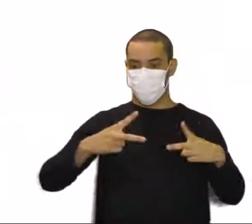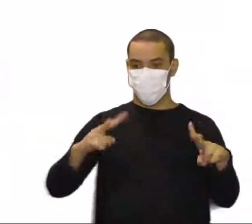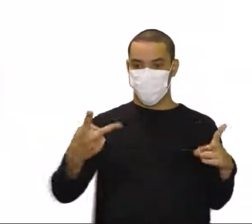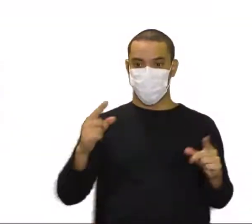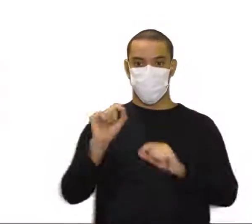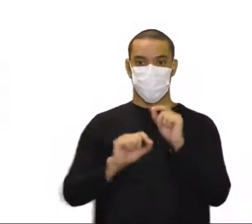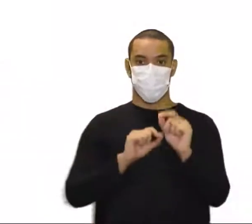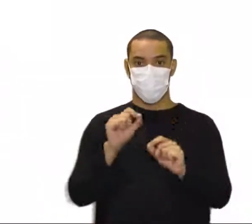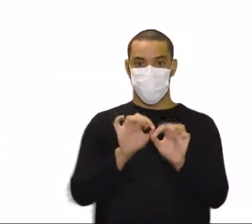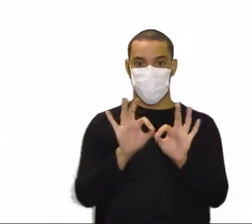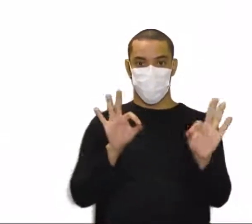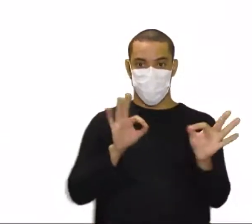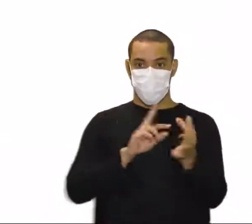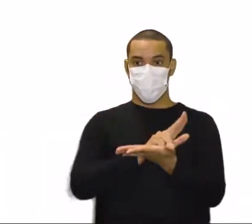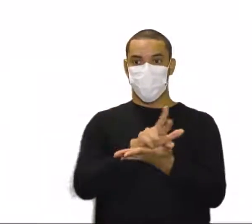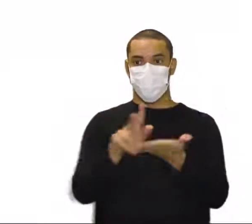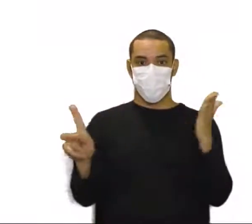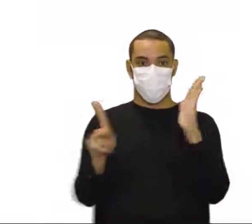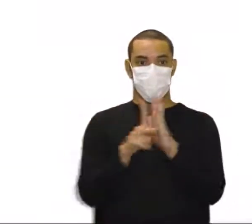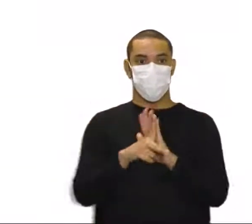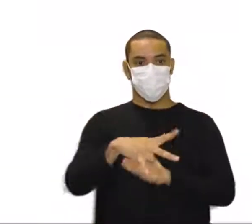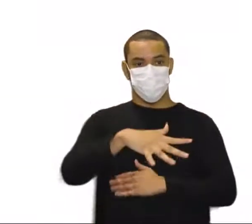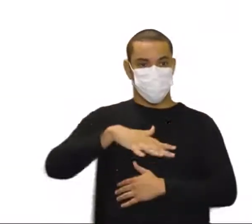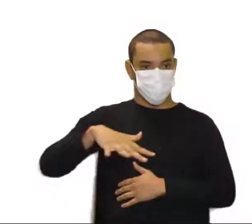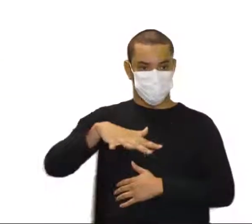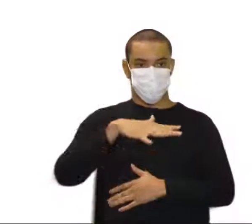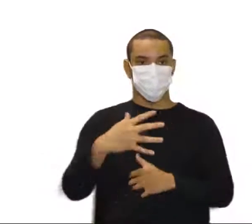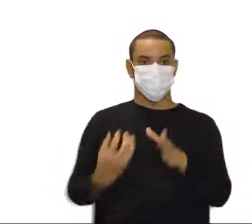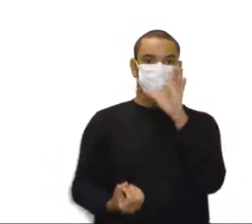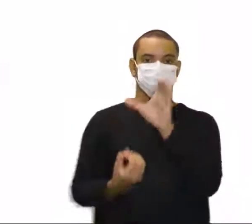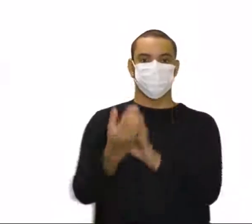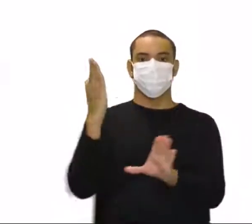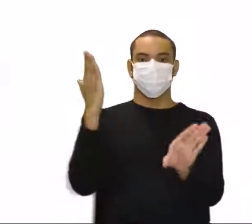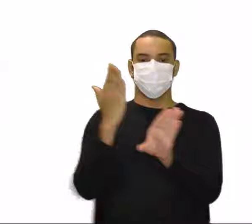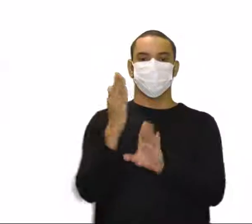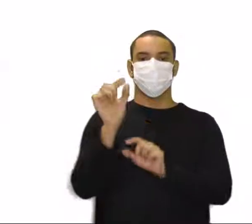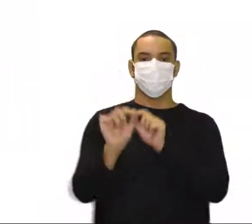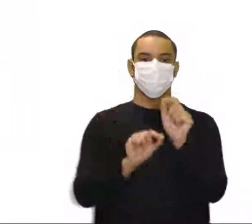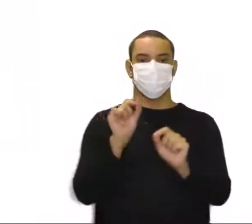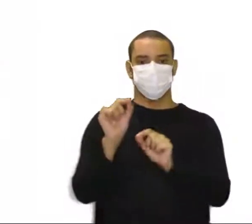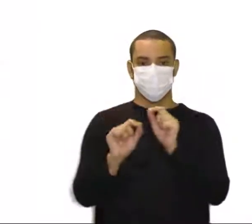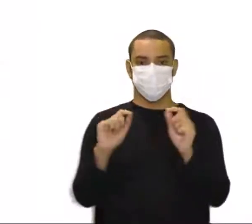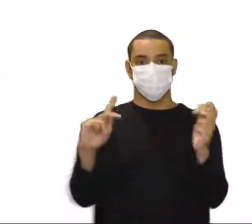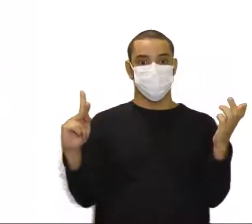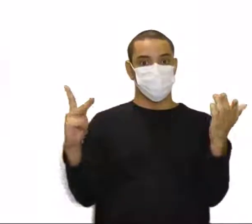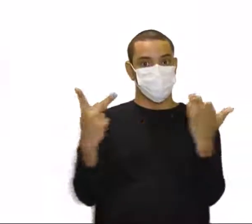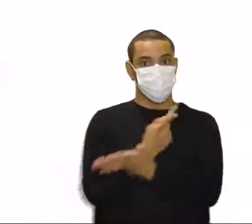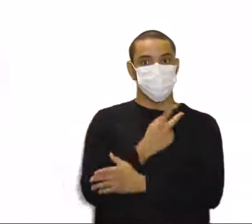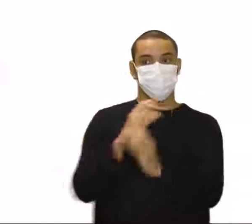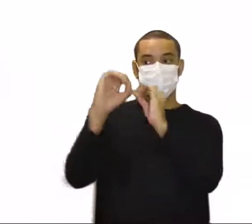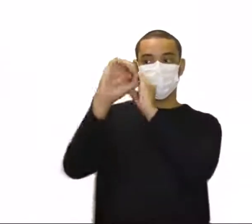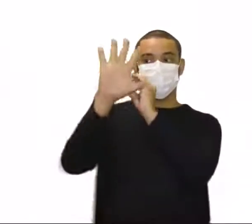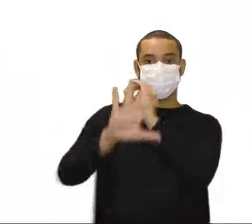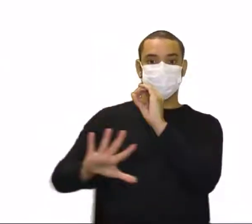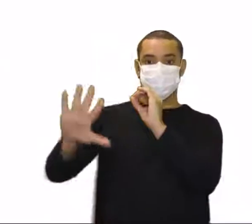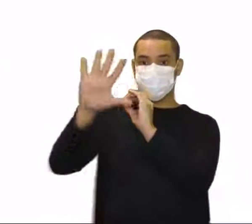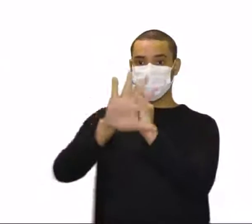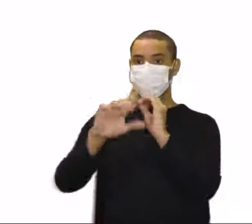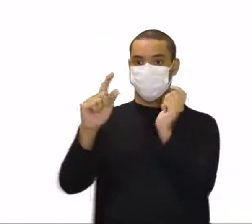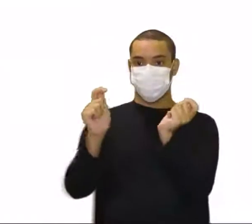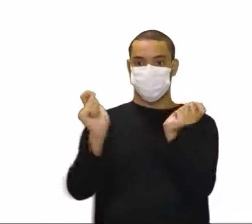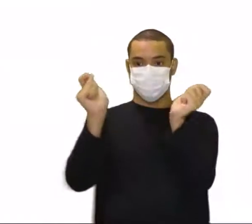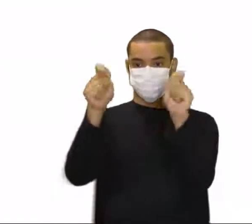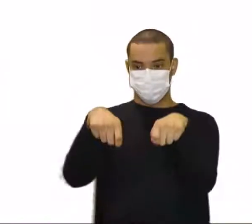contrações, elongações do próprio espaço, causadas por certos eventos astronômicos de grandes